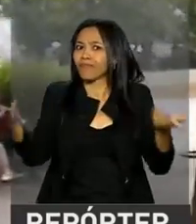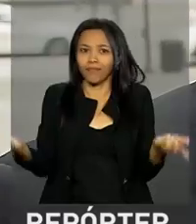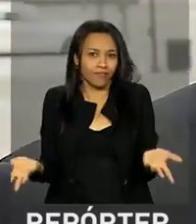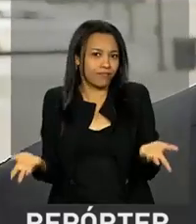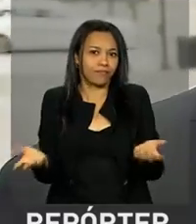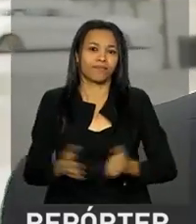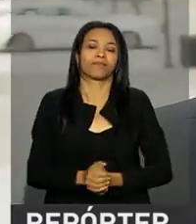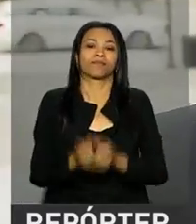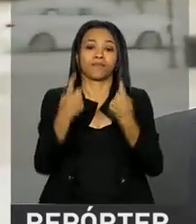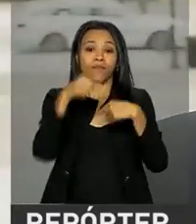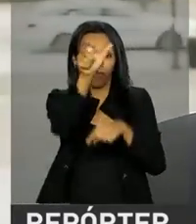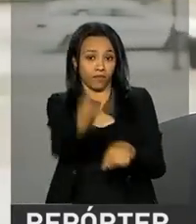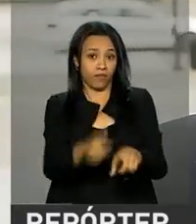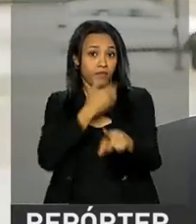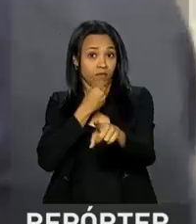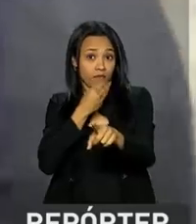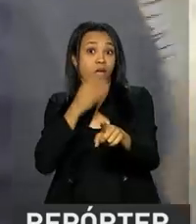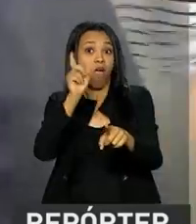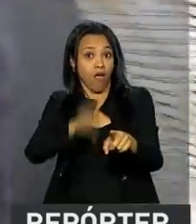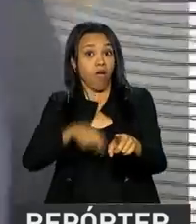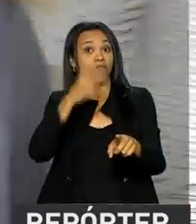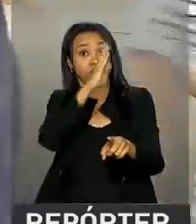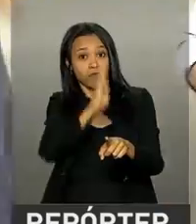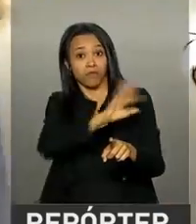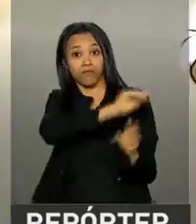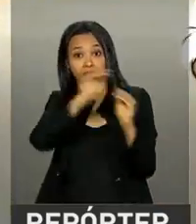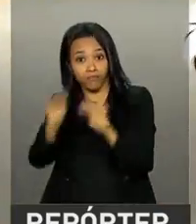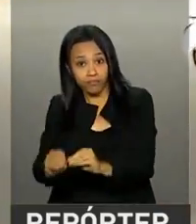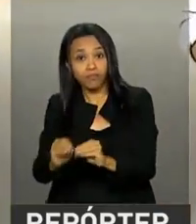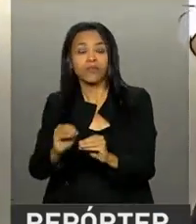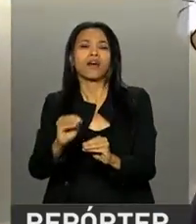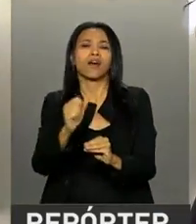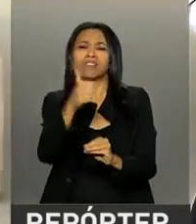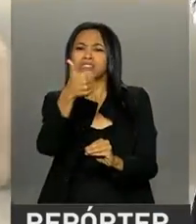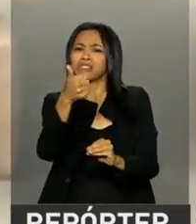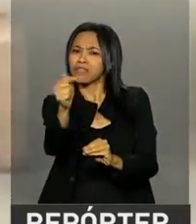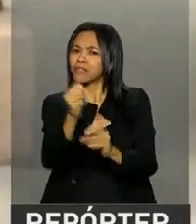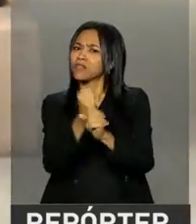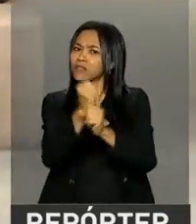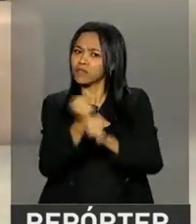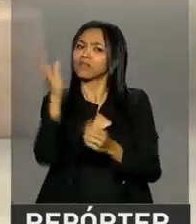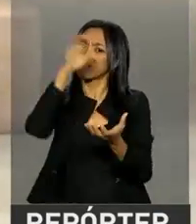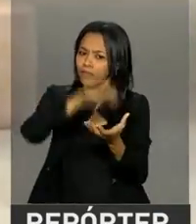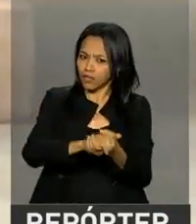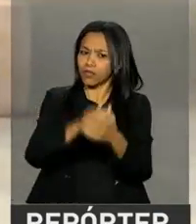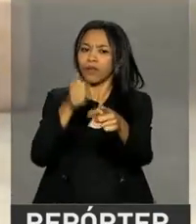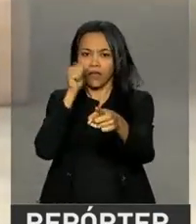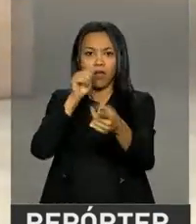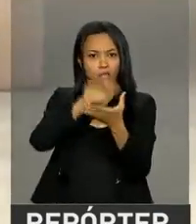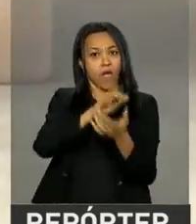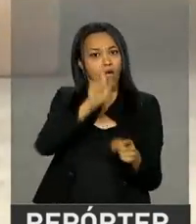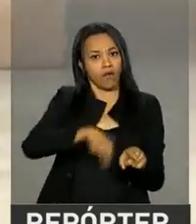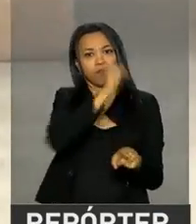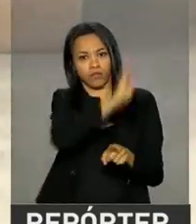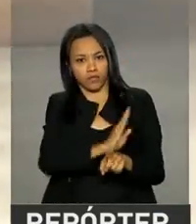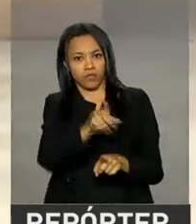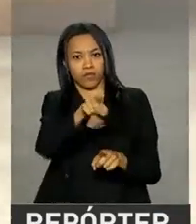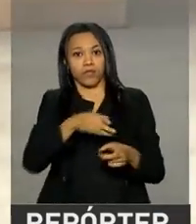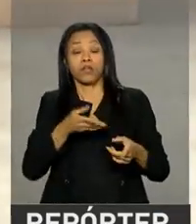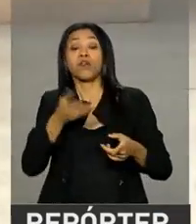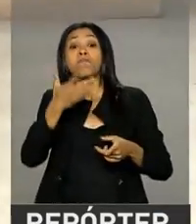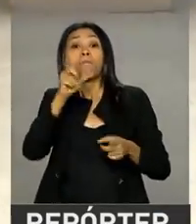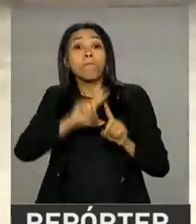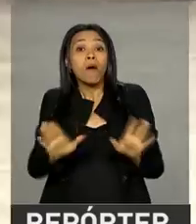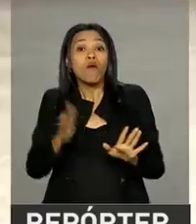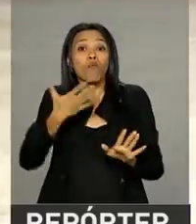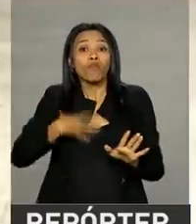reclamar brasileiro mora na Noruega há 17 anos casado também com uma brasileira euri tem um filho nascido no